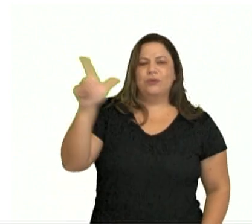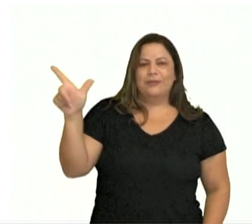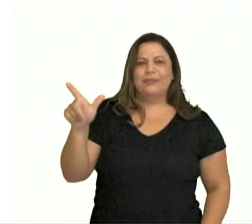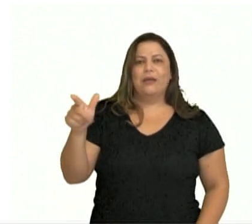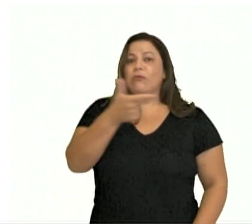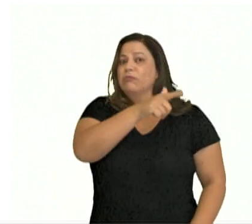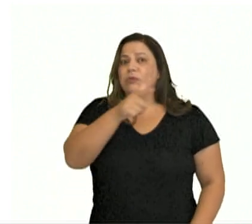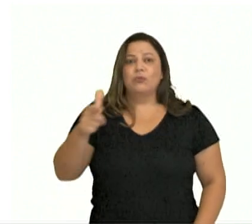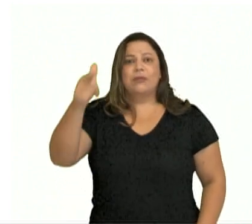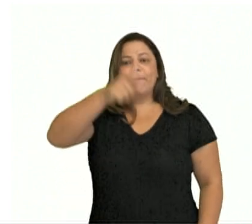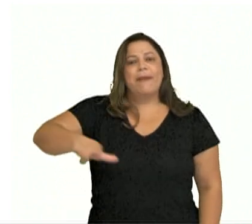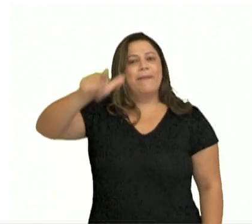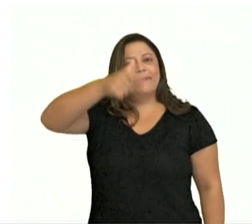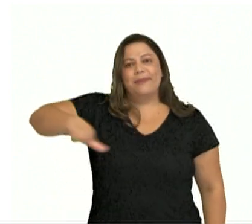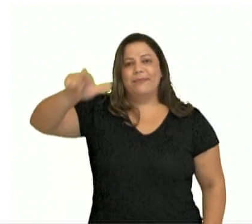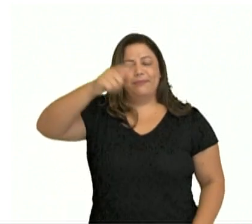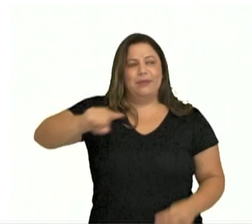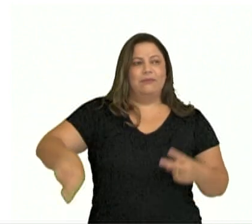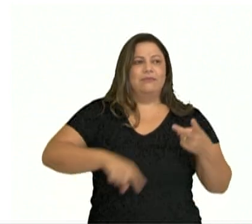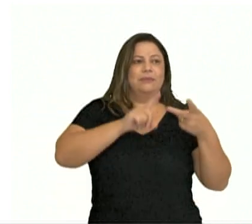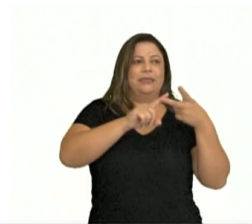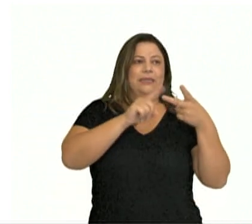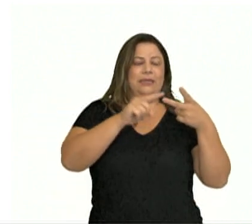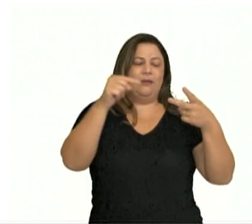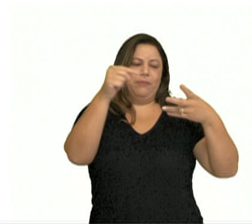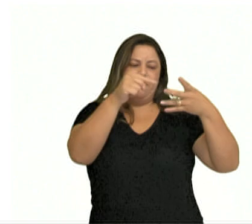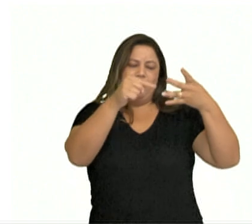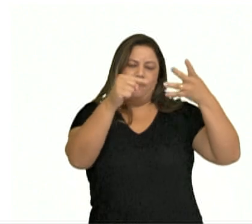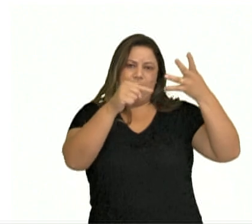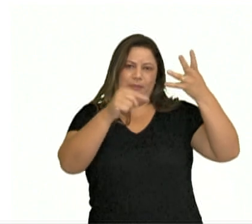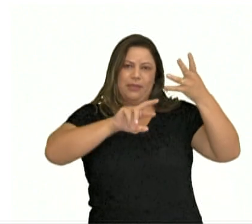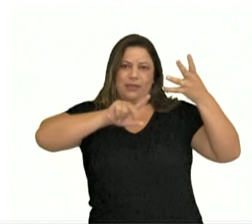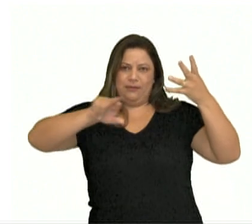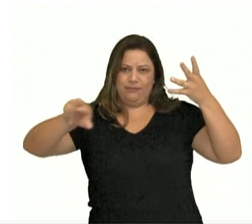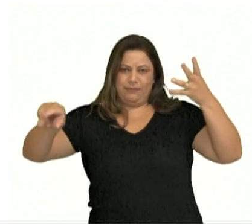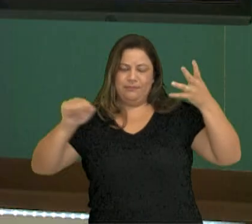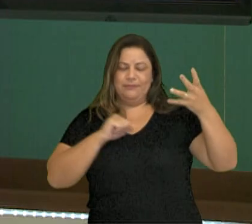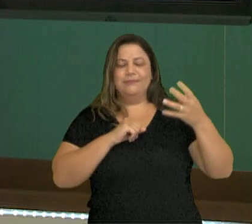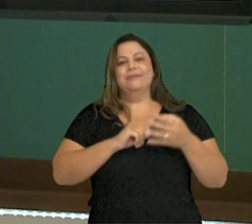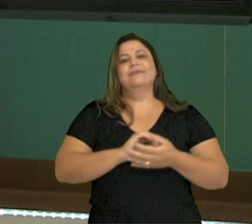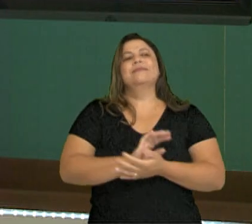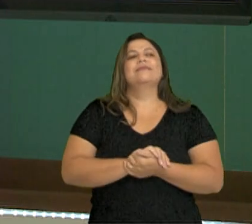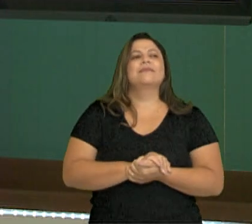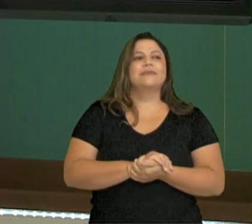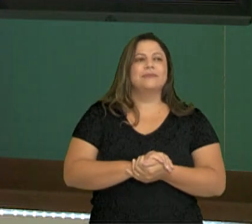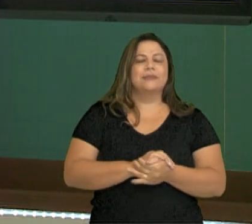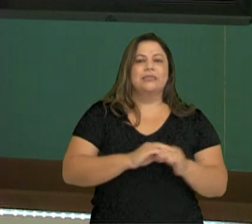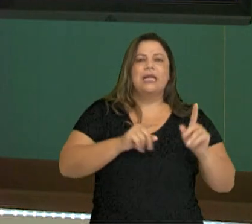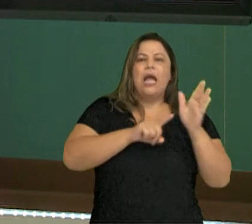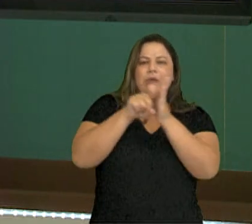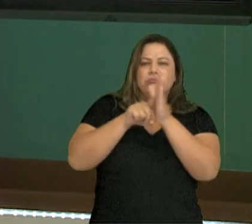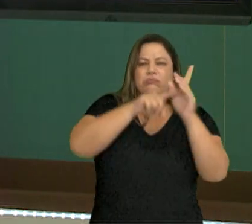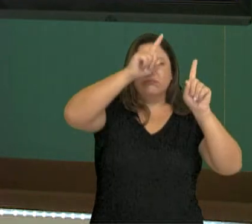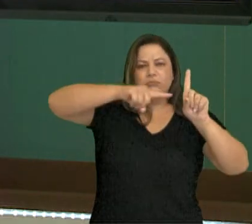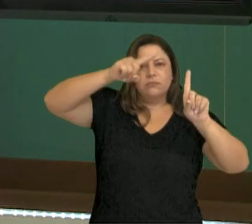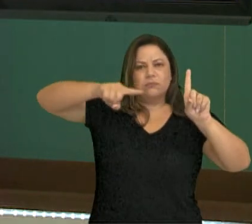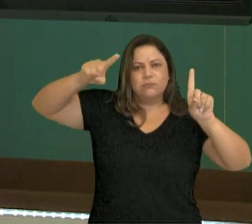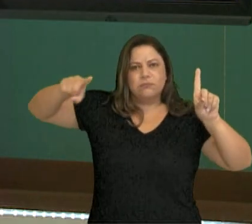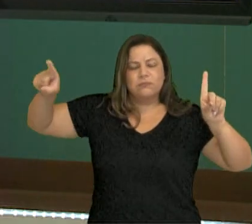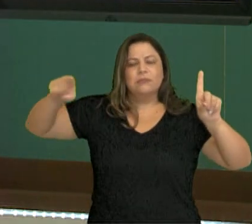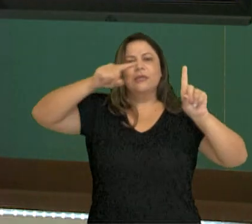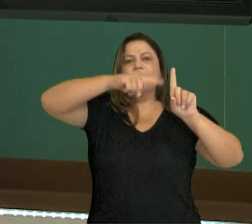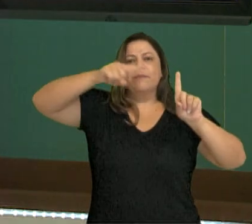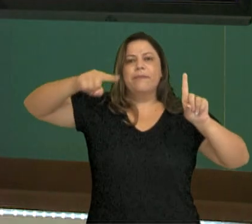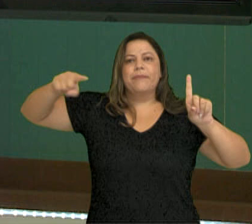repetição, modal quando é uma, bimodal 2, e assim sucessivamente. Aqui nós temos uma representação gráfica